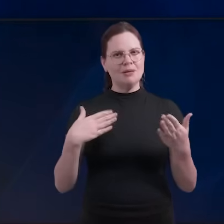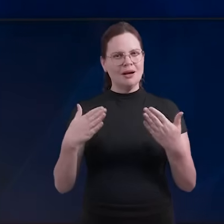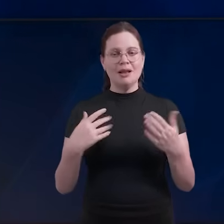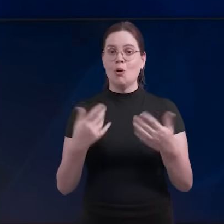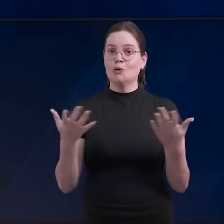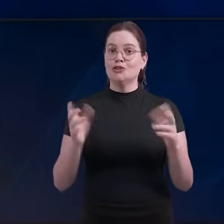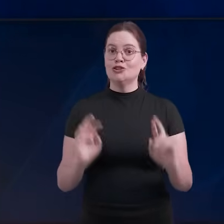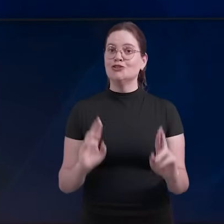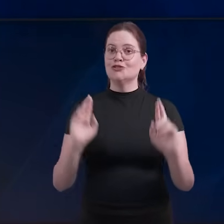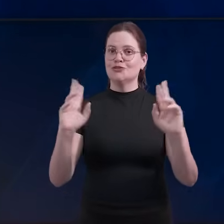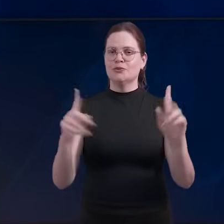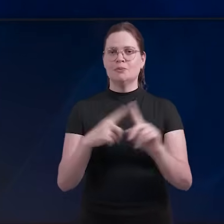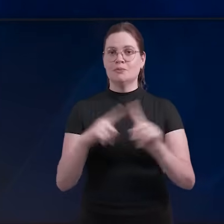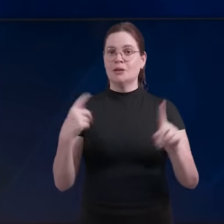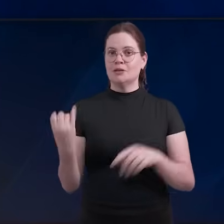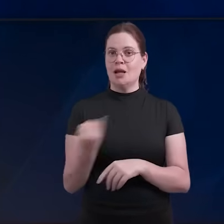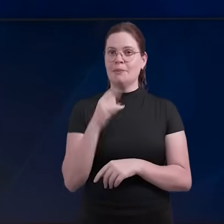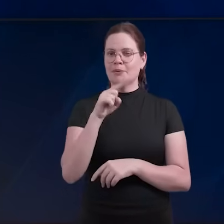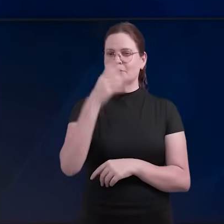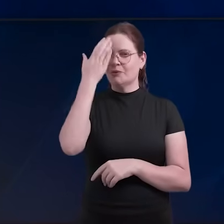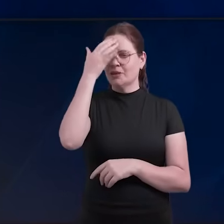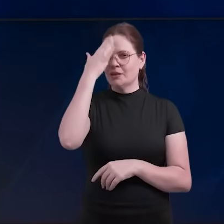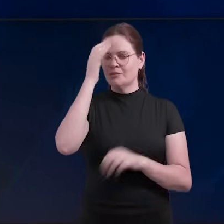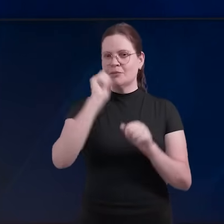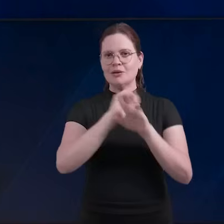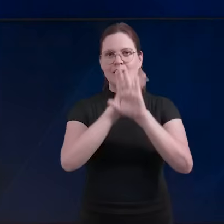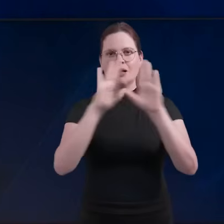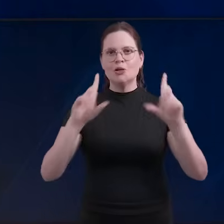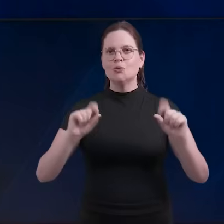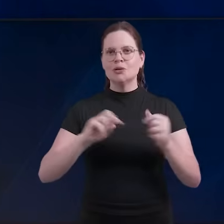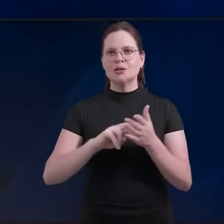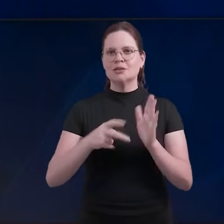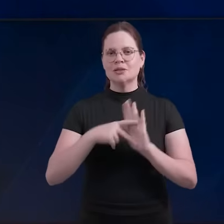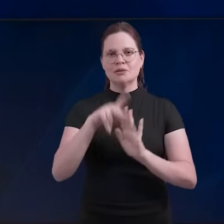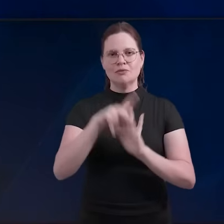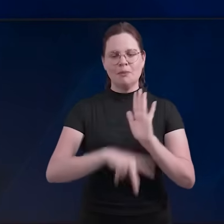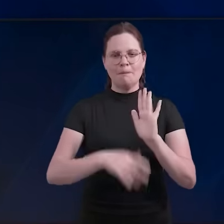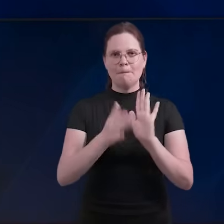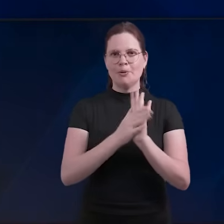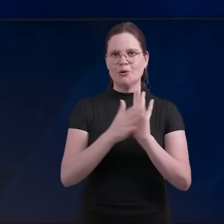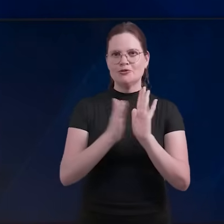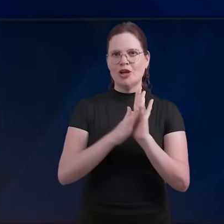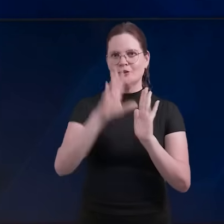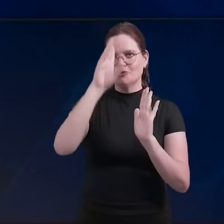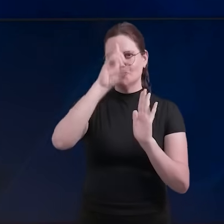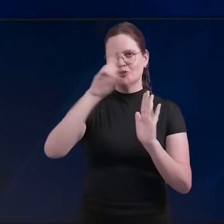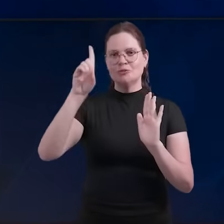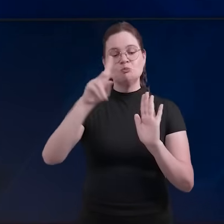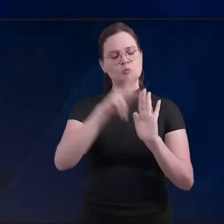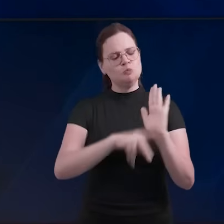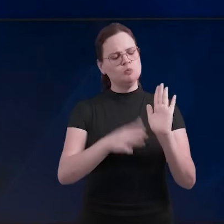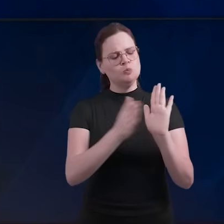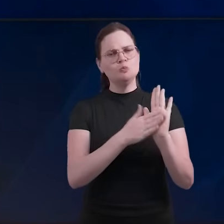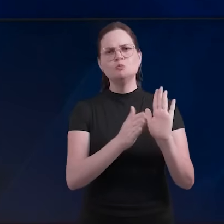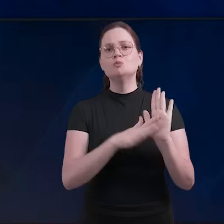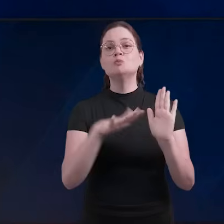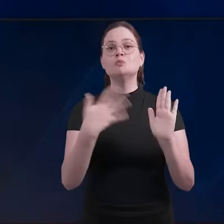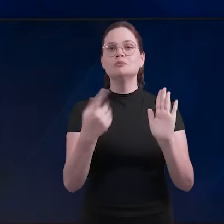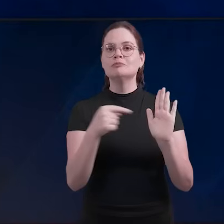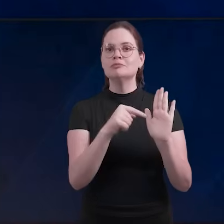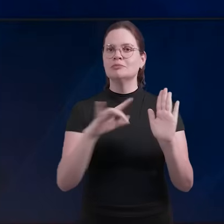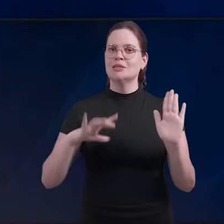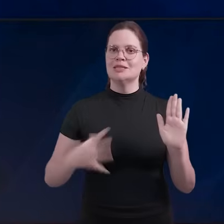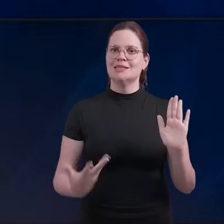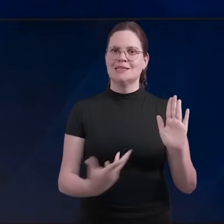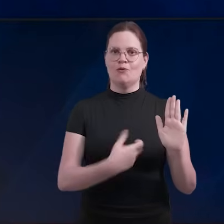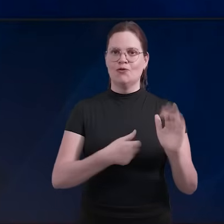anteriores que foram transmitidas, mas que vai ser importante para o seu entendimento do que é o grande projeto de Deus, que é chamado o projeto